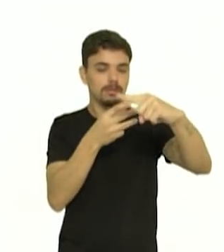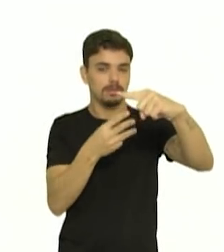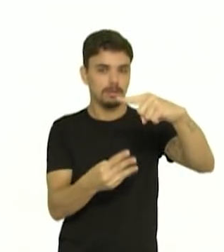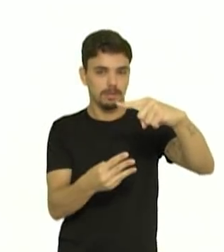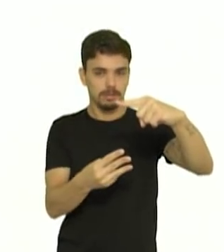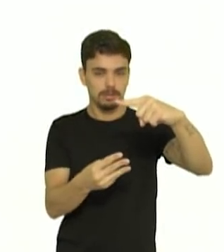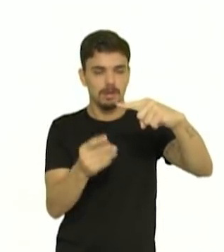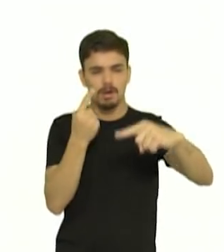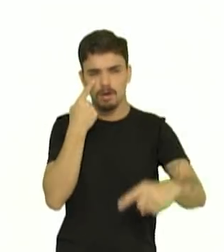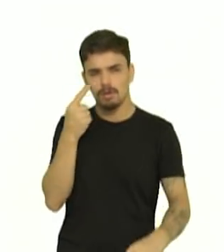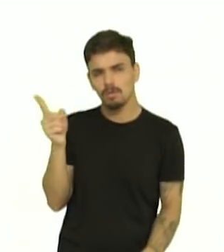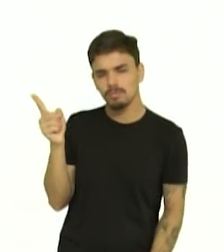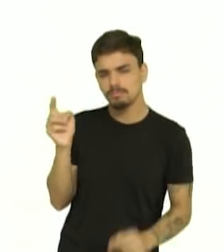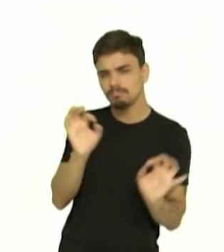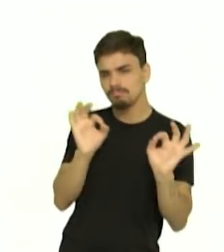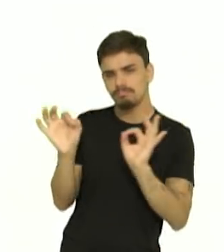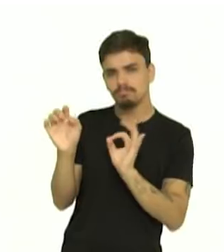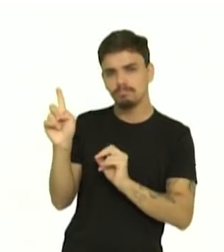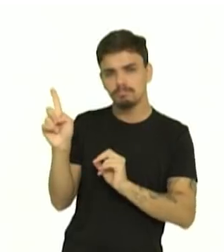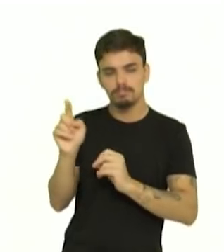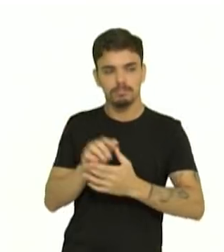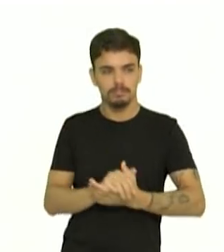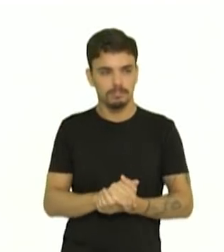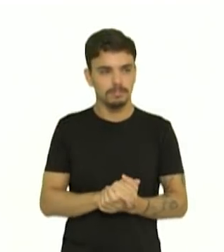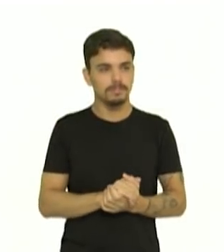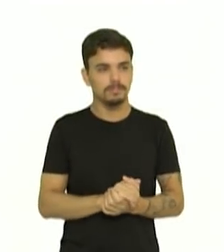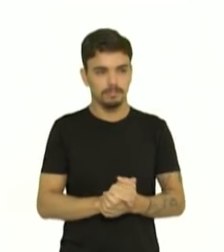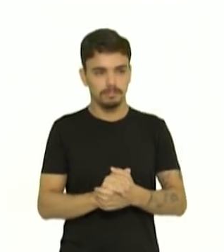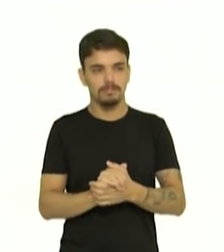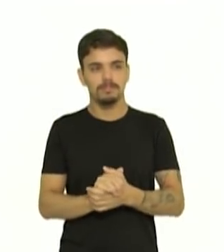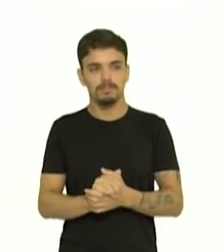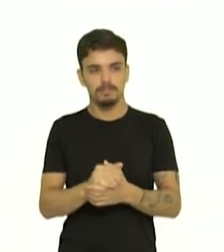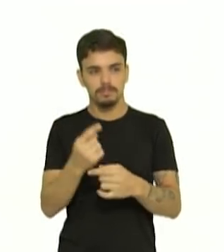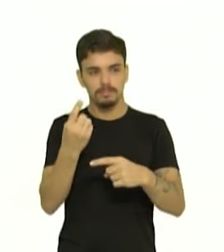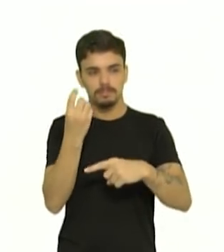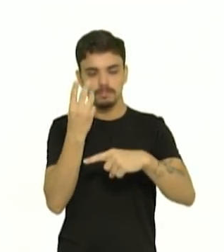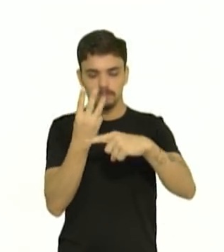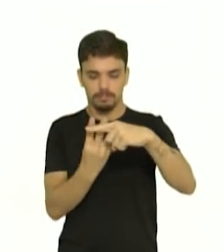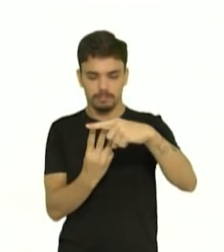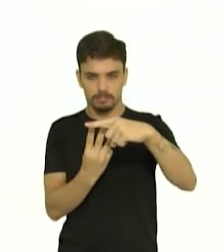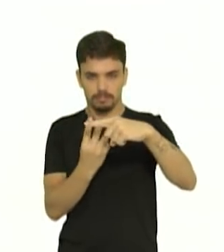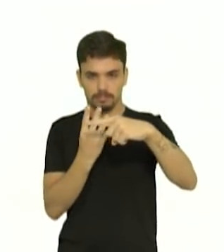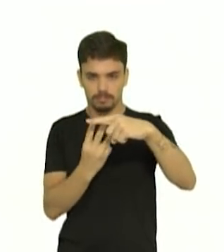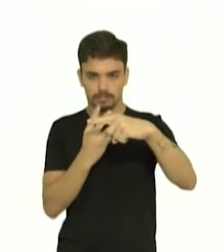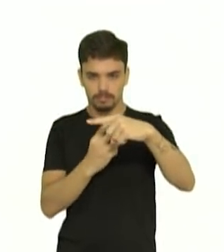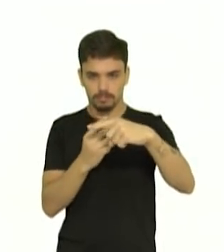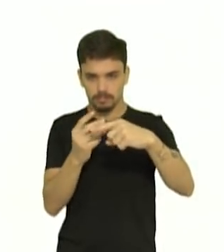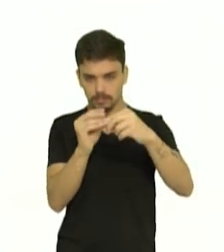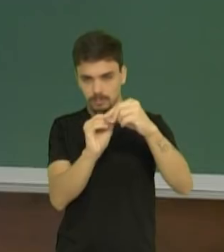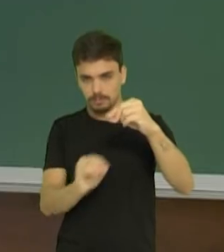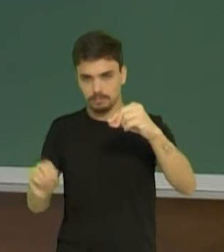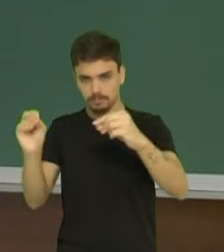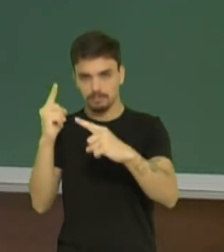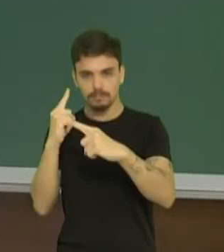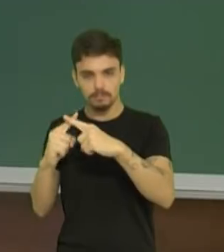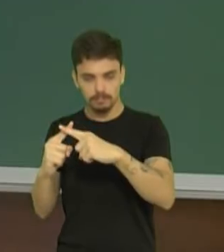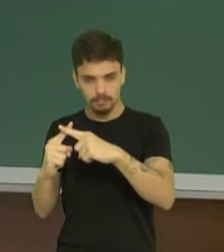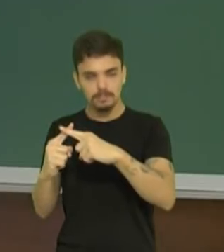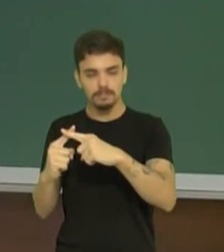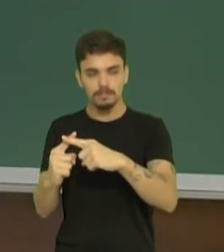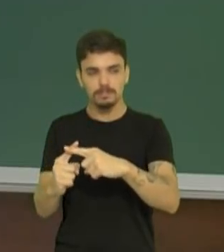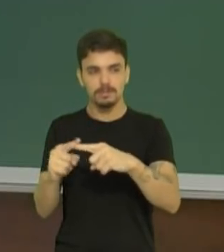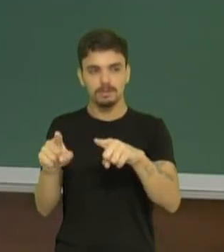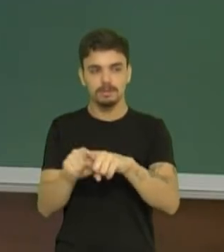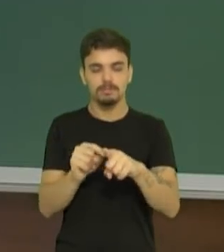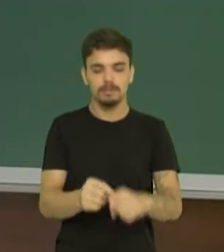X, igual 10 sobre 2, que vai dar 5. Esse 3 multiplicando, dividindo, passa multiplicando. 3